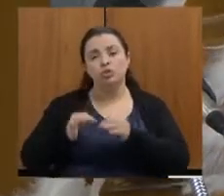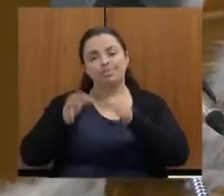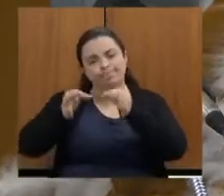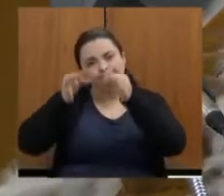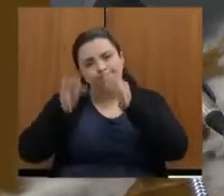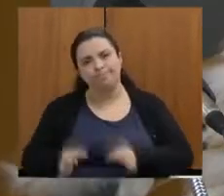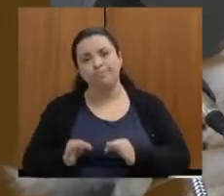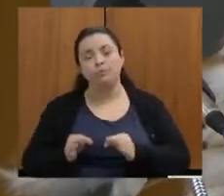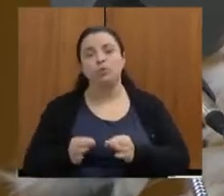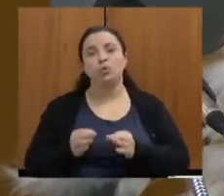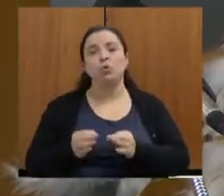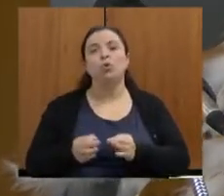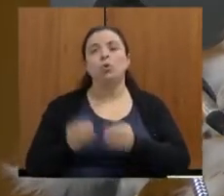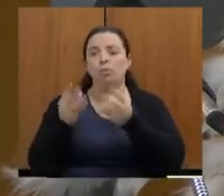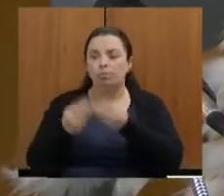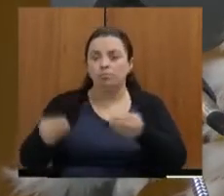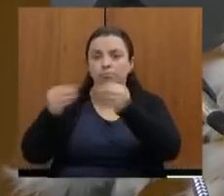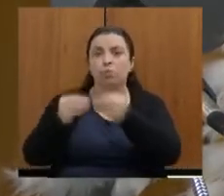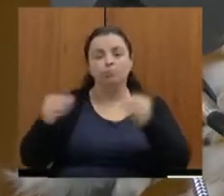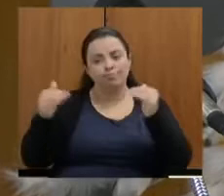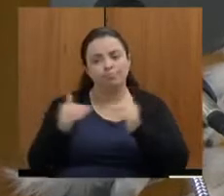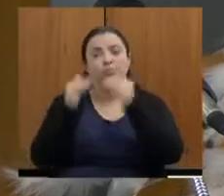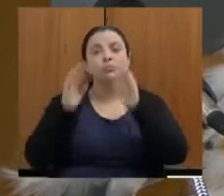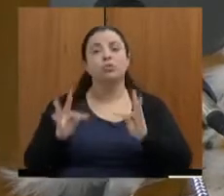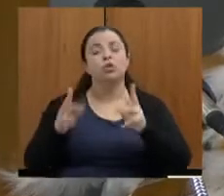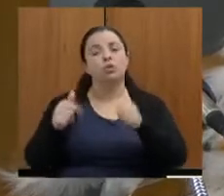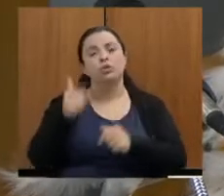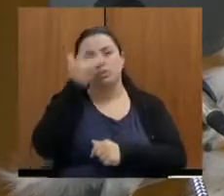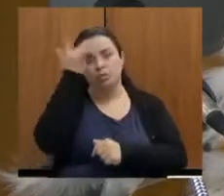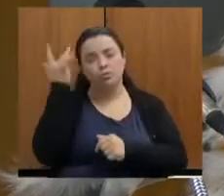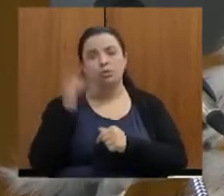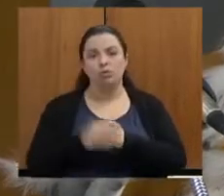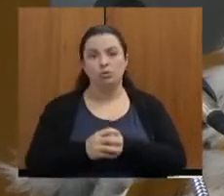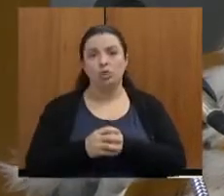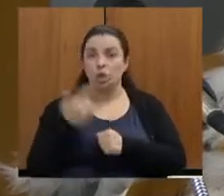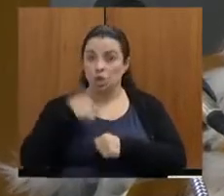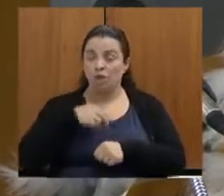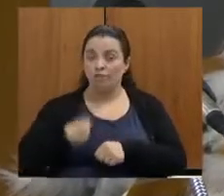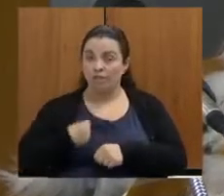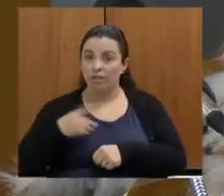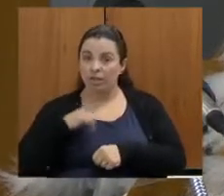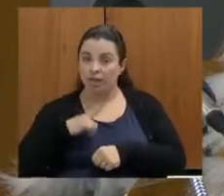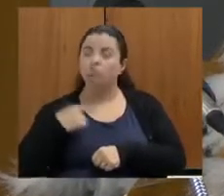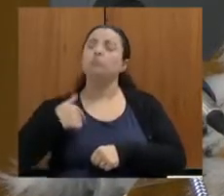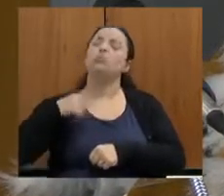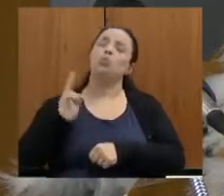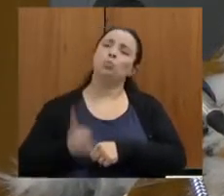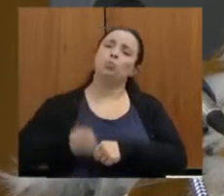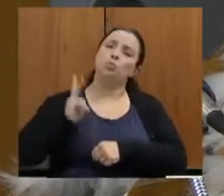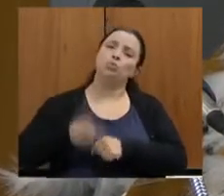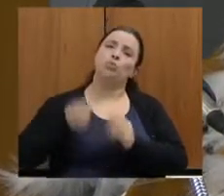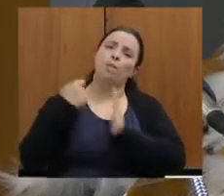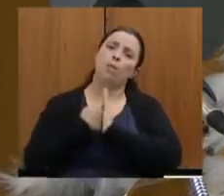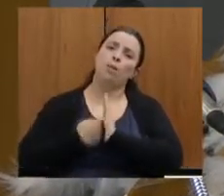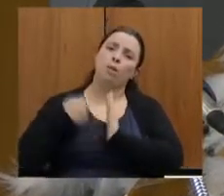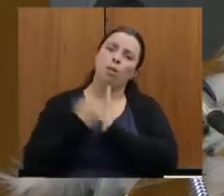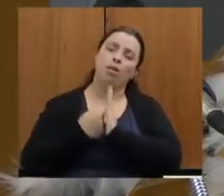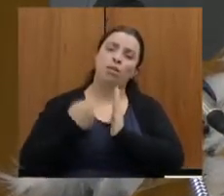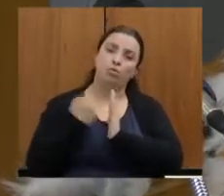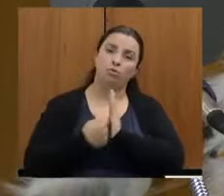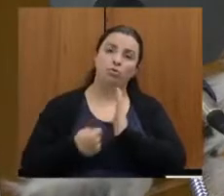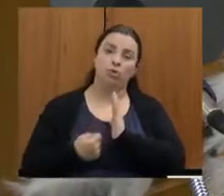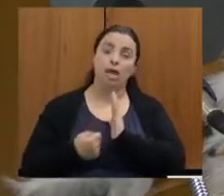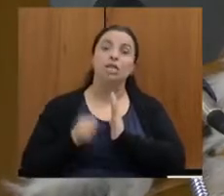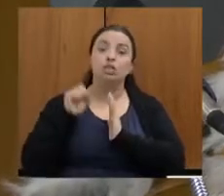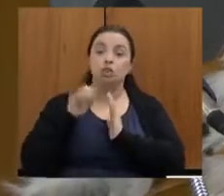concreta todos a medidas enquanto estarei estaremos vivos continuaremos lutando e só perde uma luta